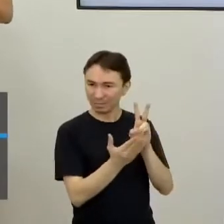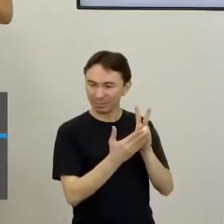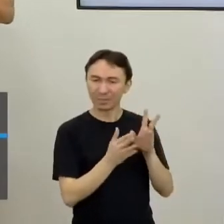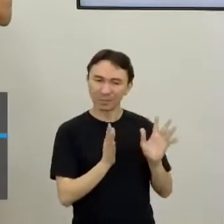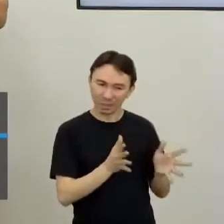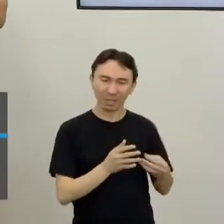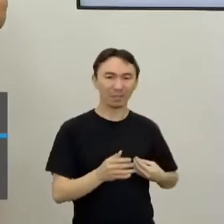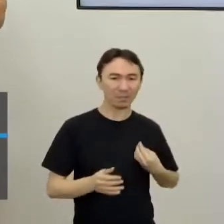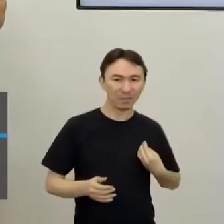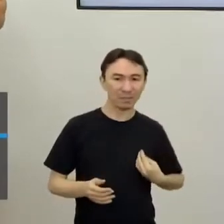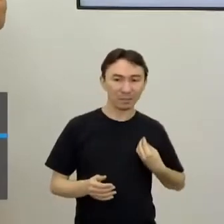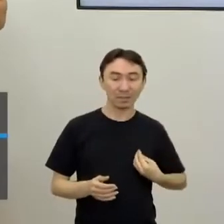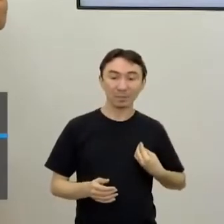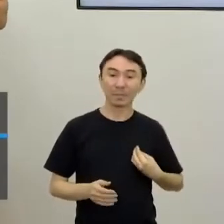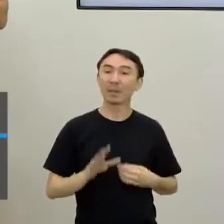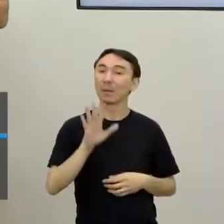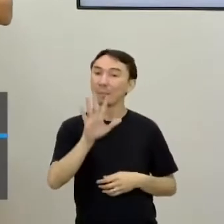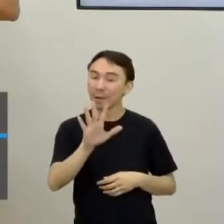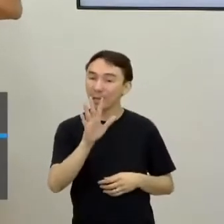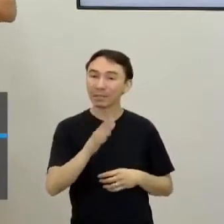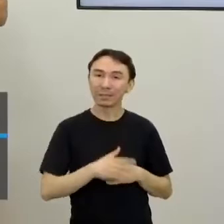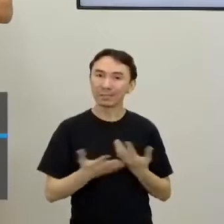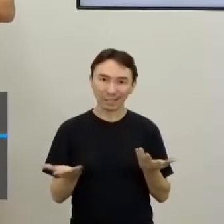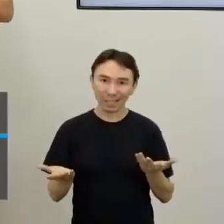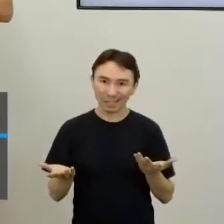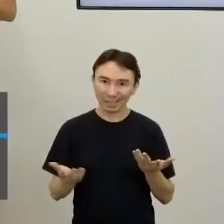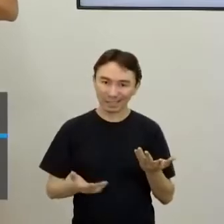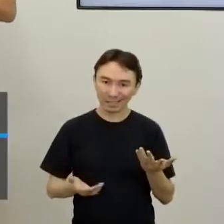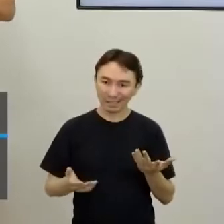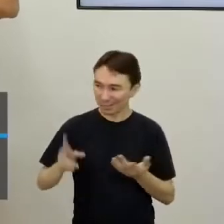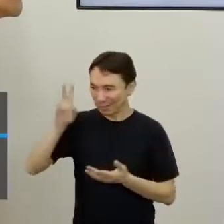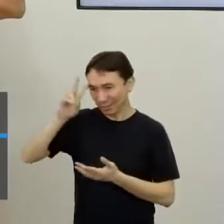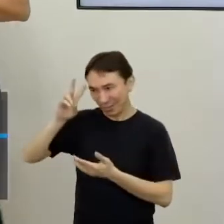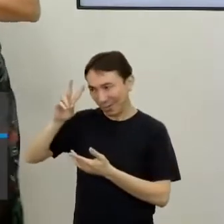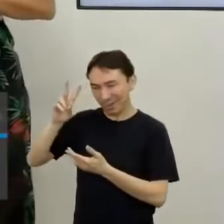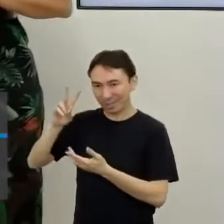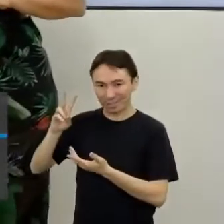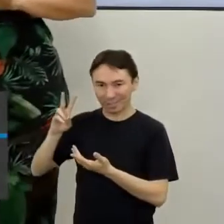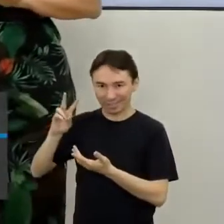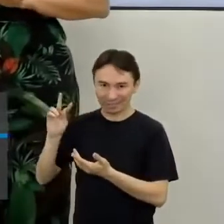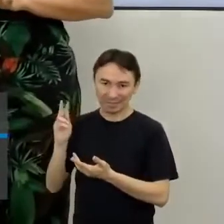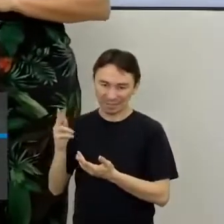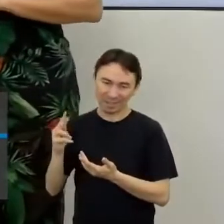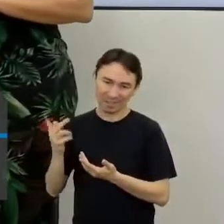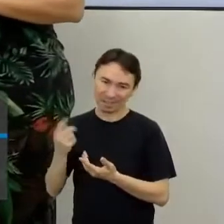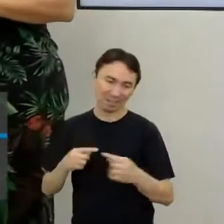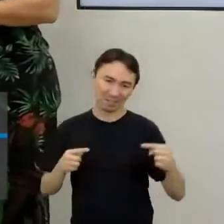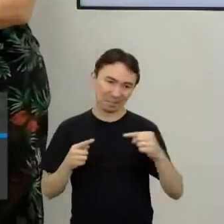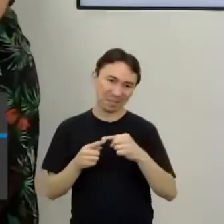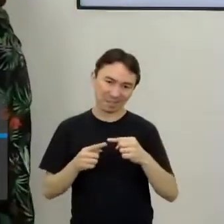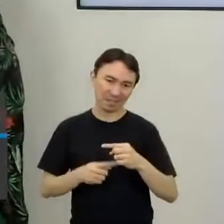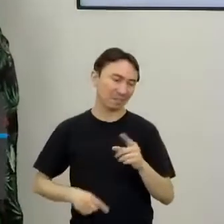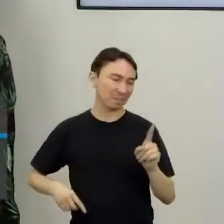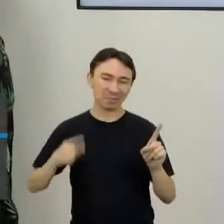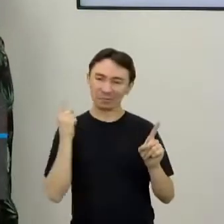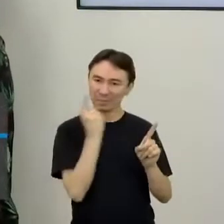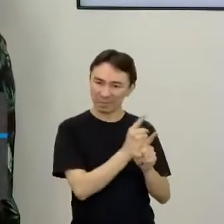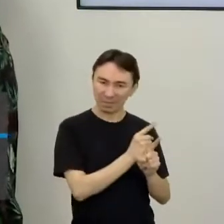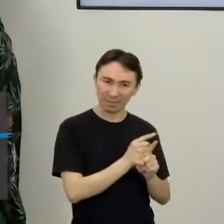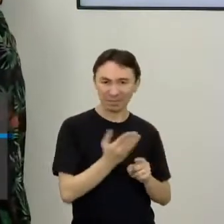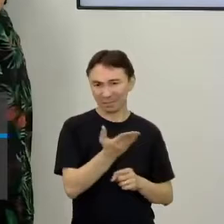na história vai ser tratado como descobrimento. Mas aí, sétimo ano, vocês podem chamar aí do que vocês quiserem,